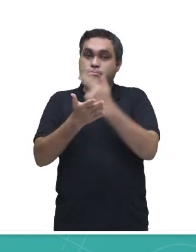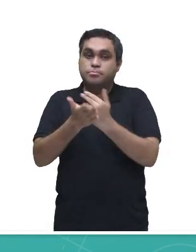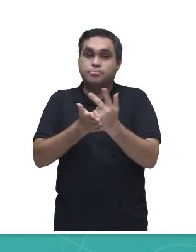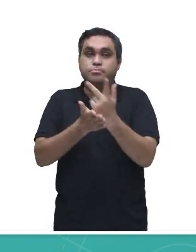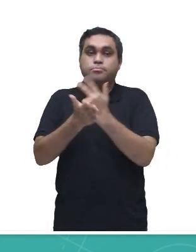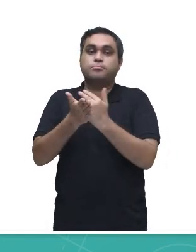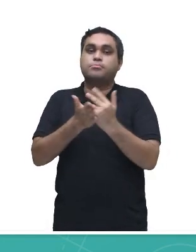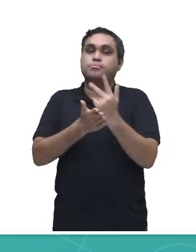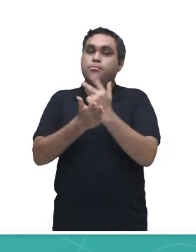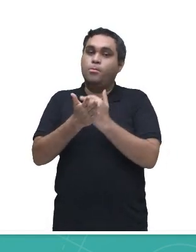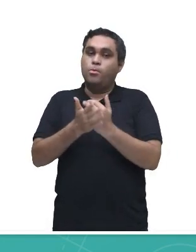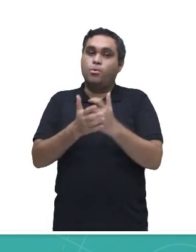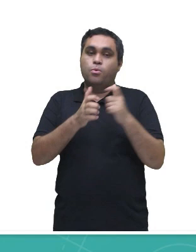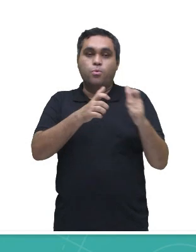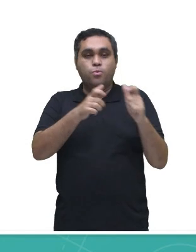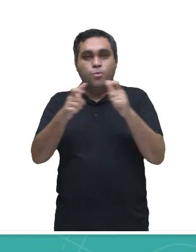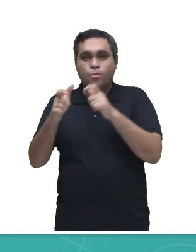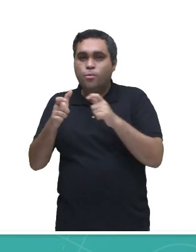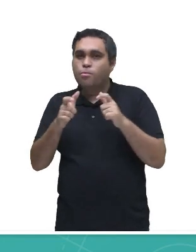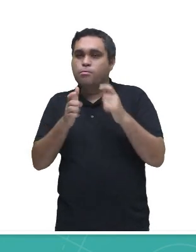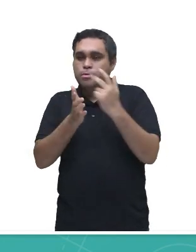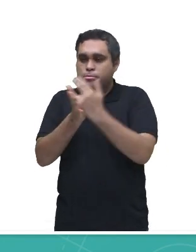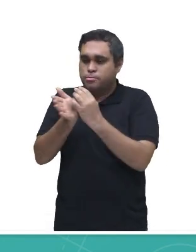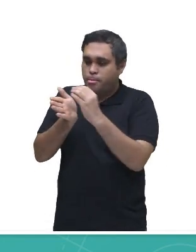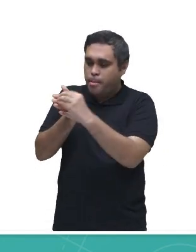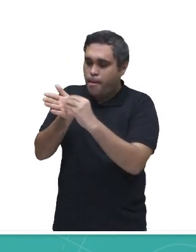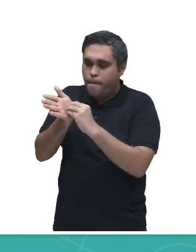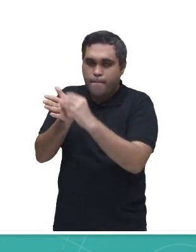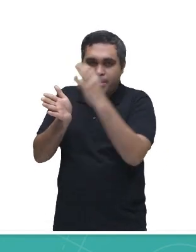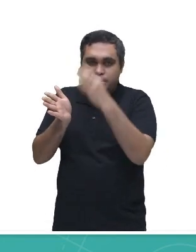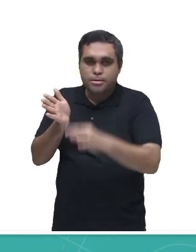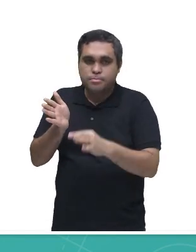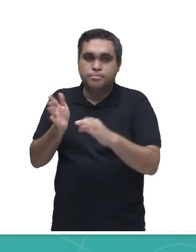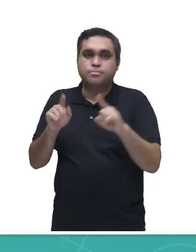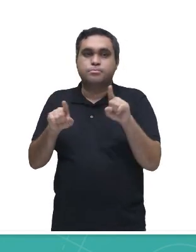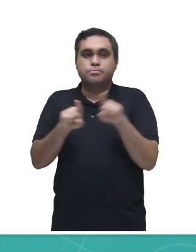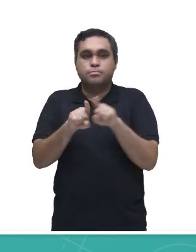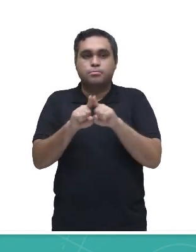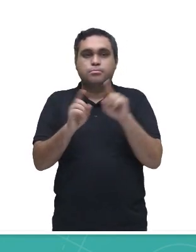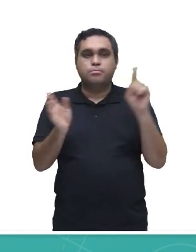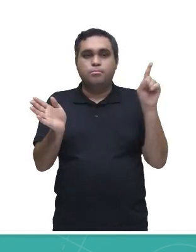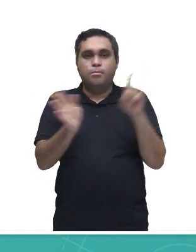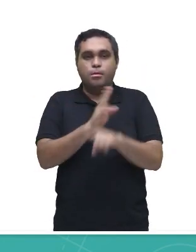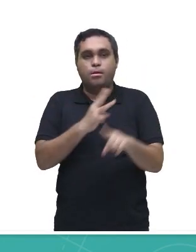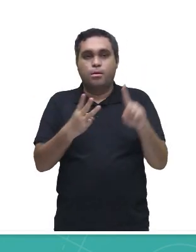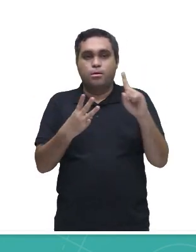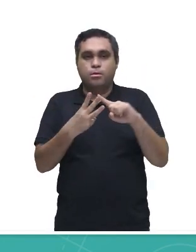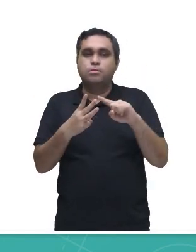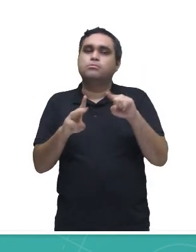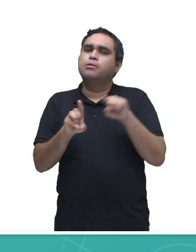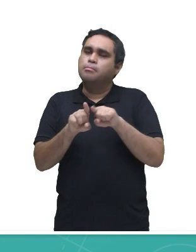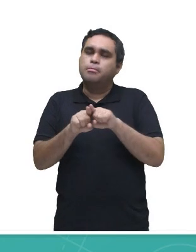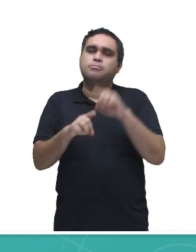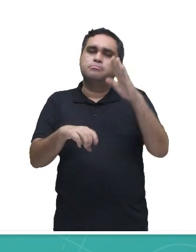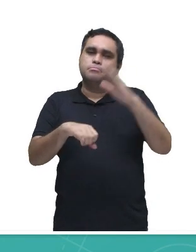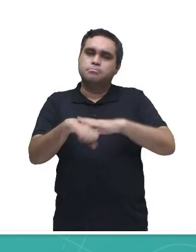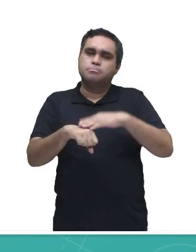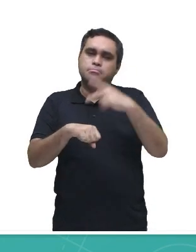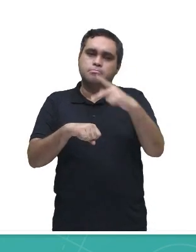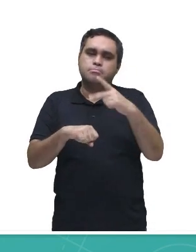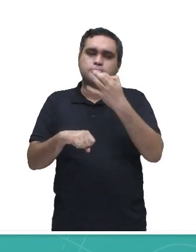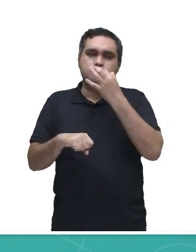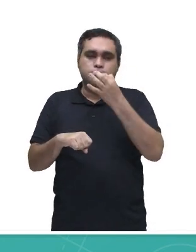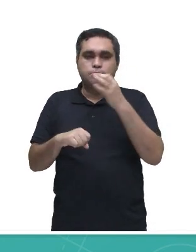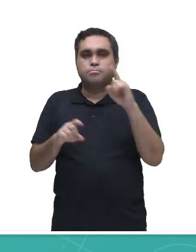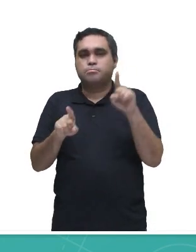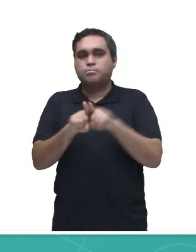o lugar correto das estruturas. A questão 2, ela também é uma resposta pessoal e também a gente espera que o aluno